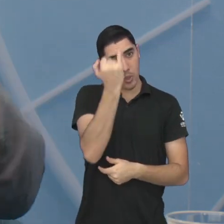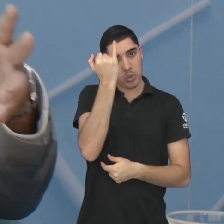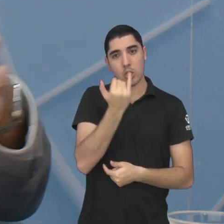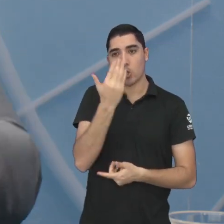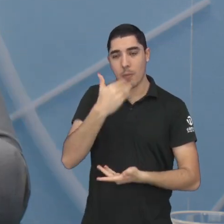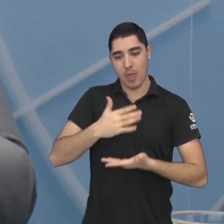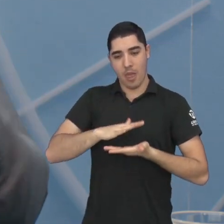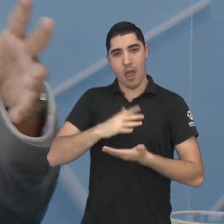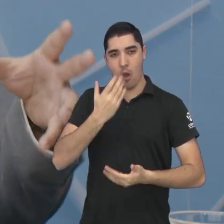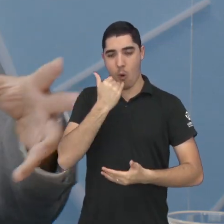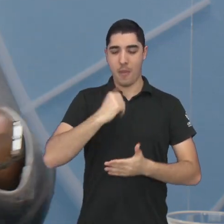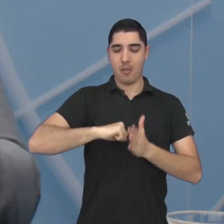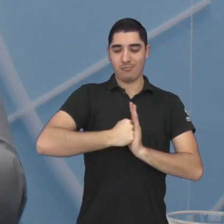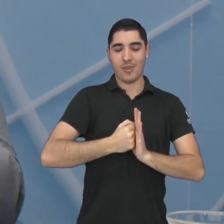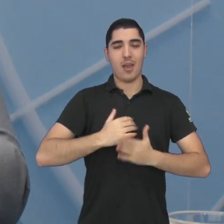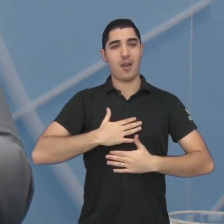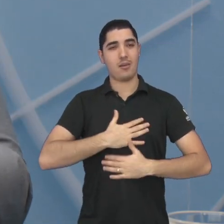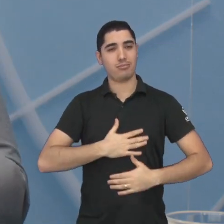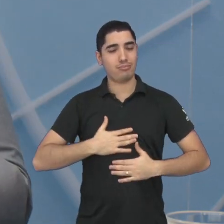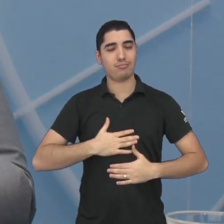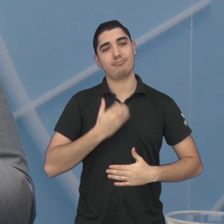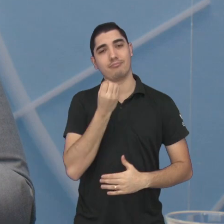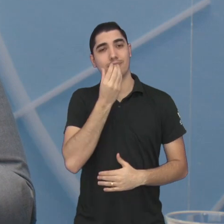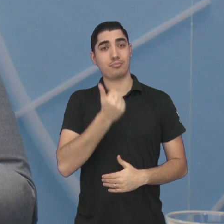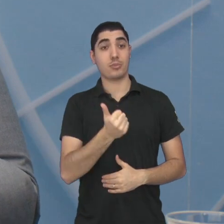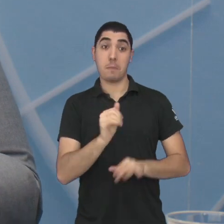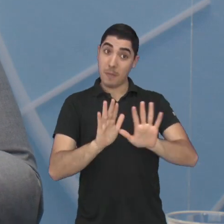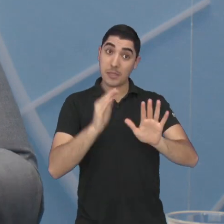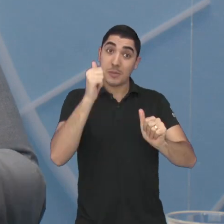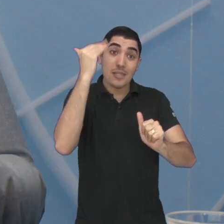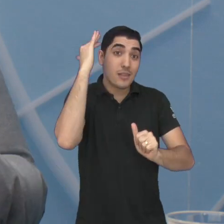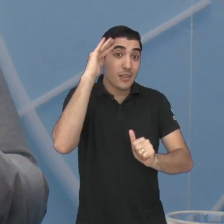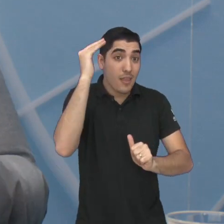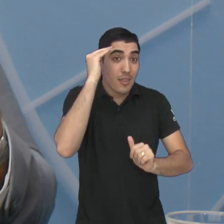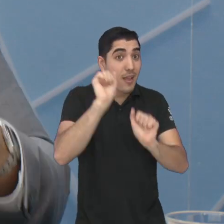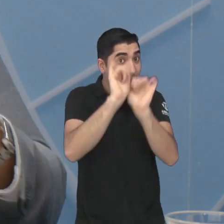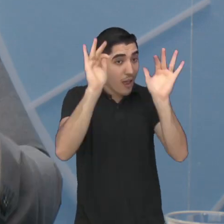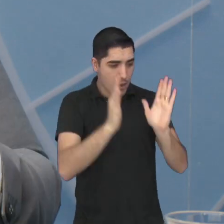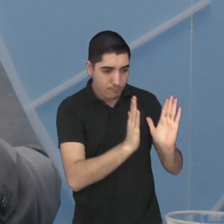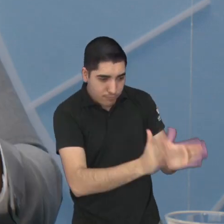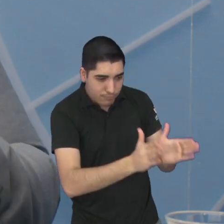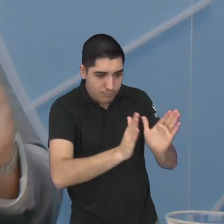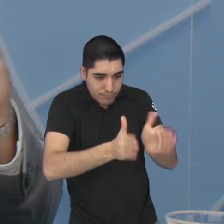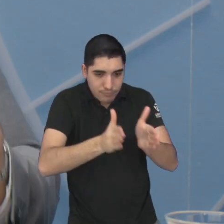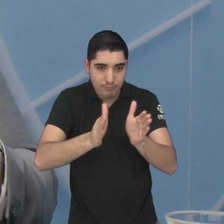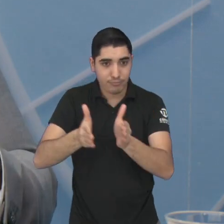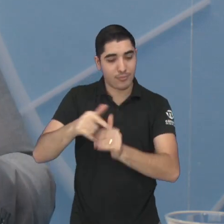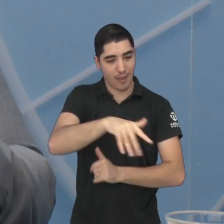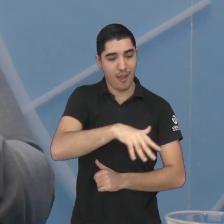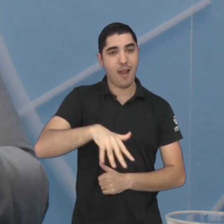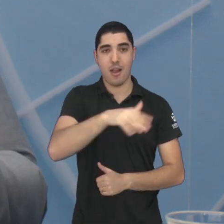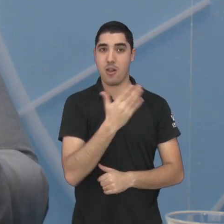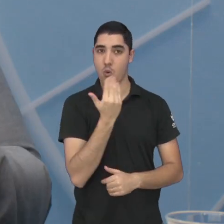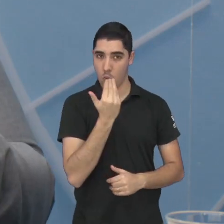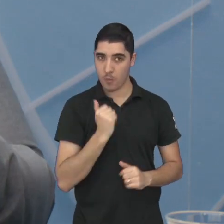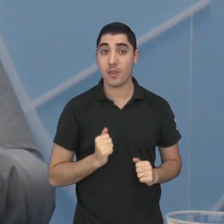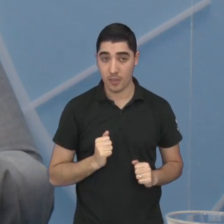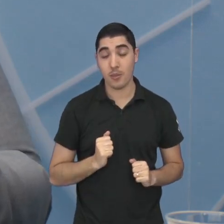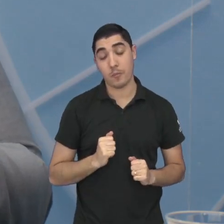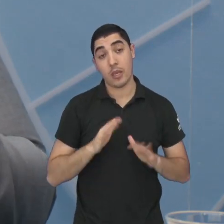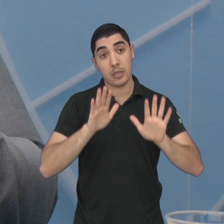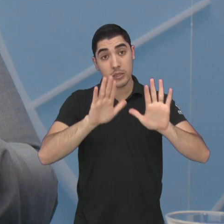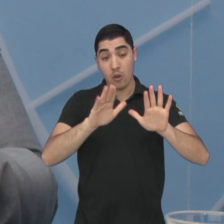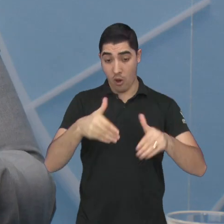processo produtivo, né? Todas as etapas dessas questões. Então, acho que, de uma certa forma, a gente precisa pensar a fome pela dimensão